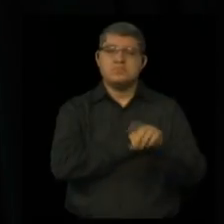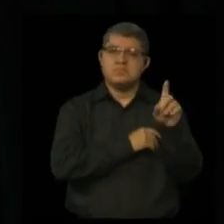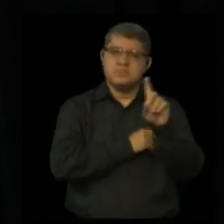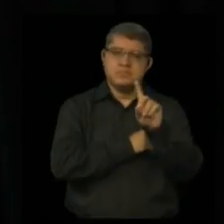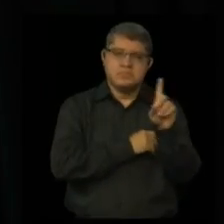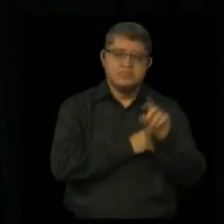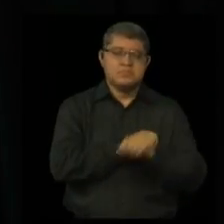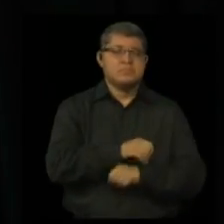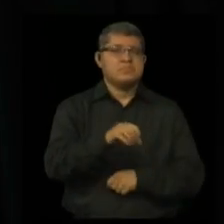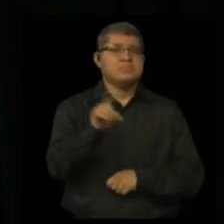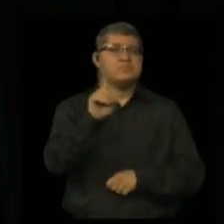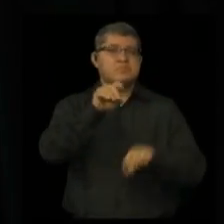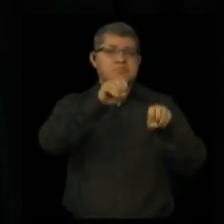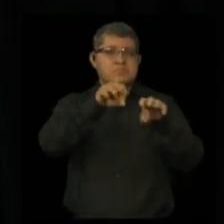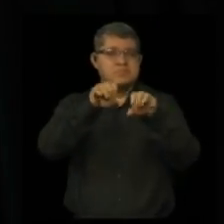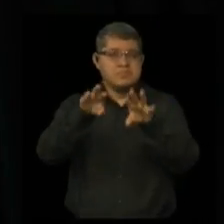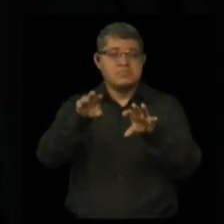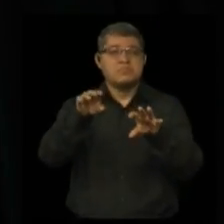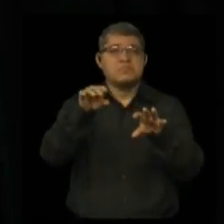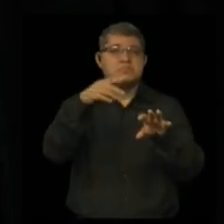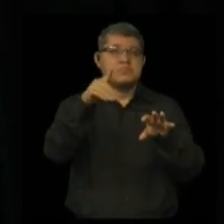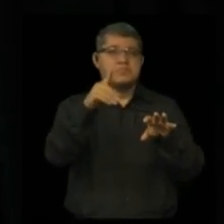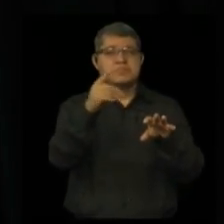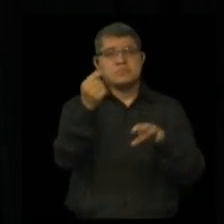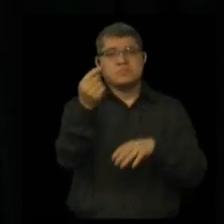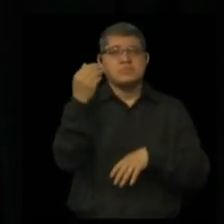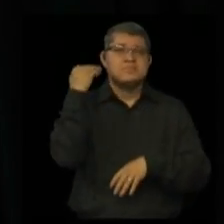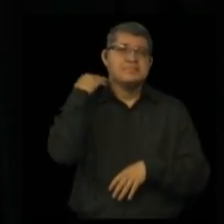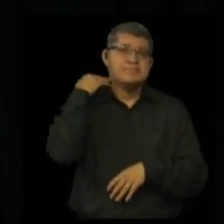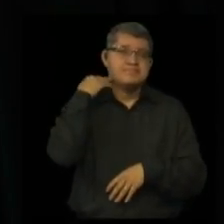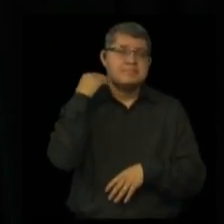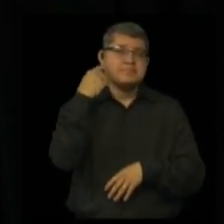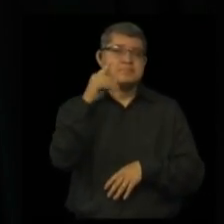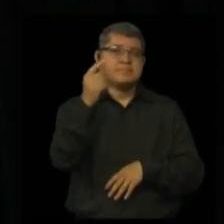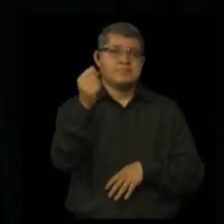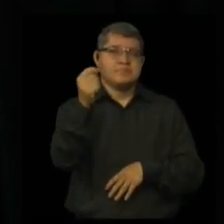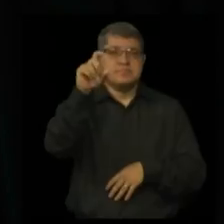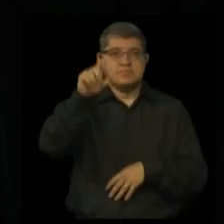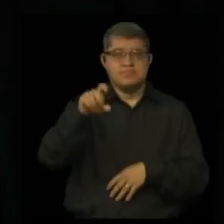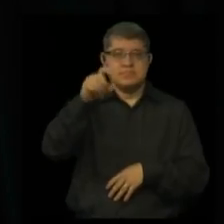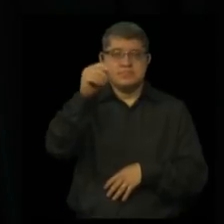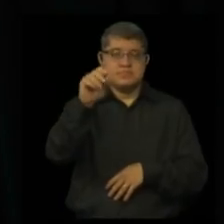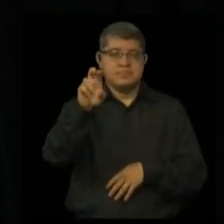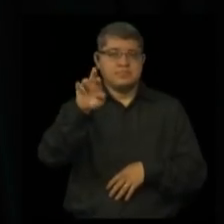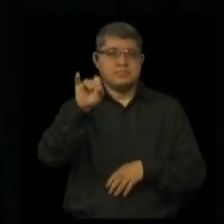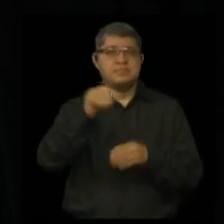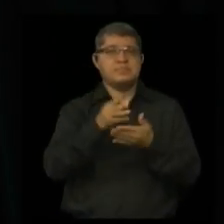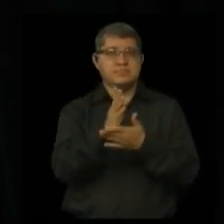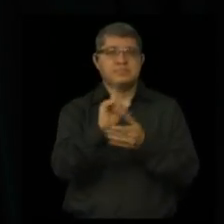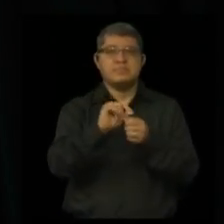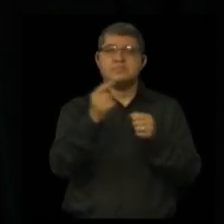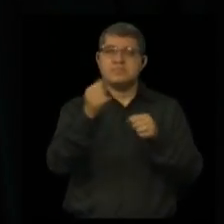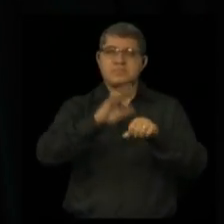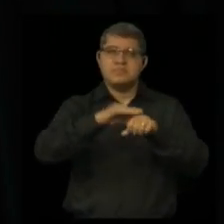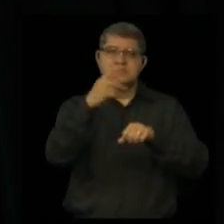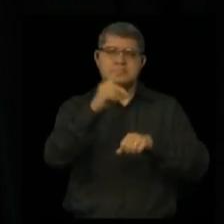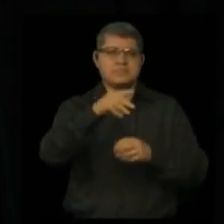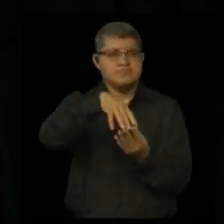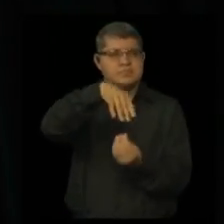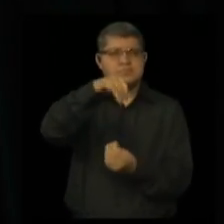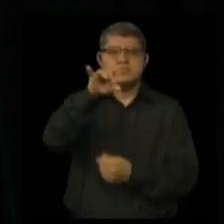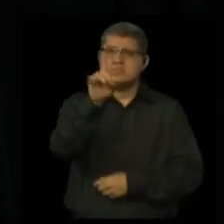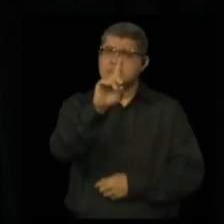coração. Não ensinem que sua conta bancária e seus cartões de crédito valem mais que a sua